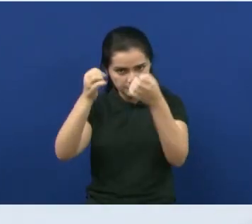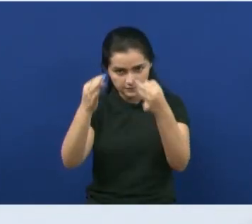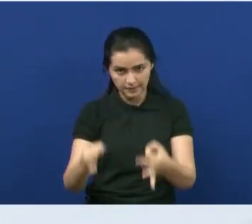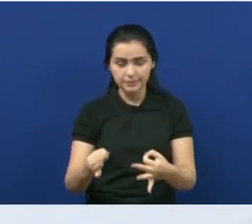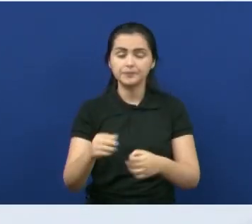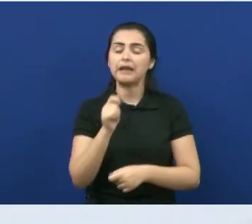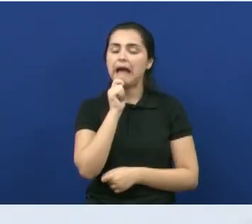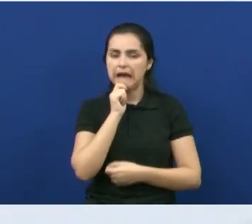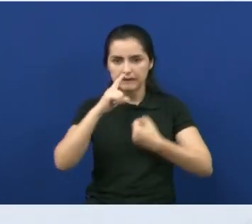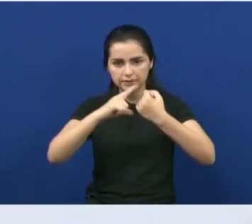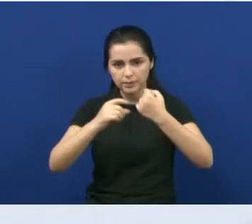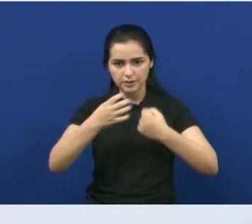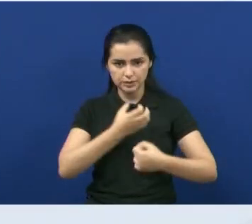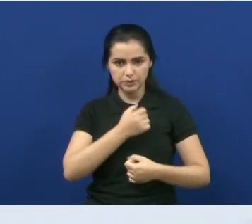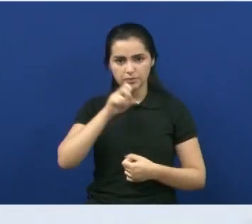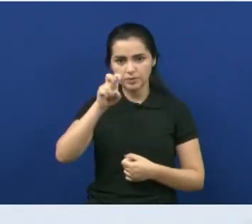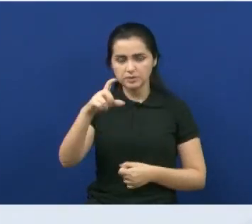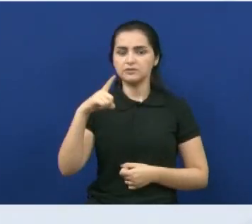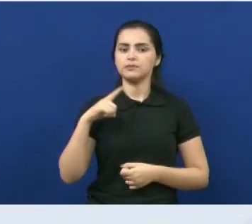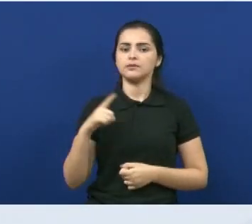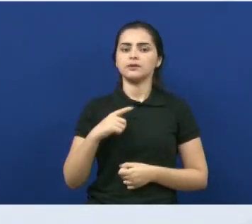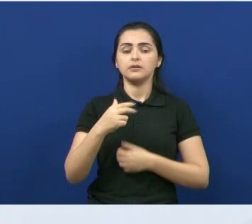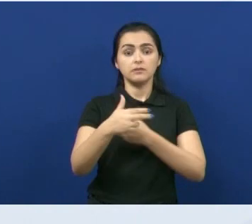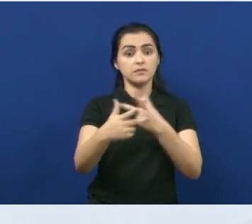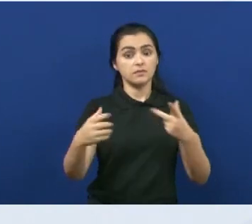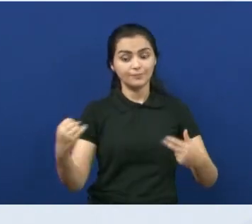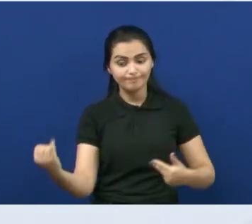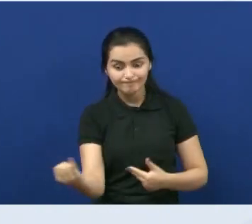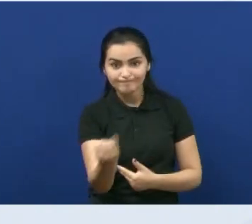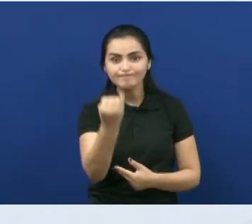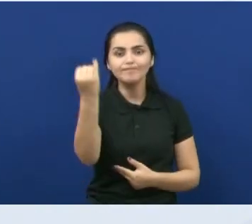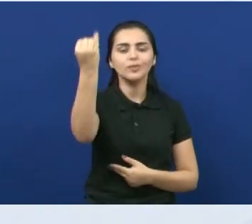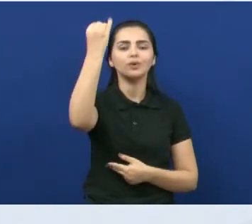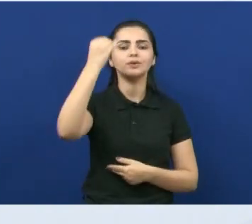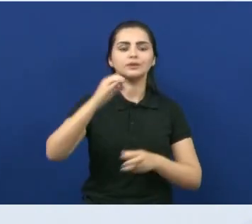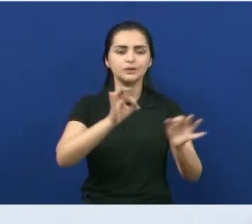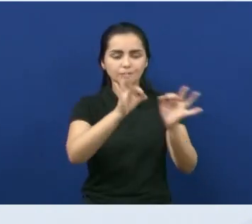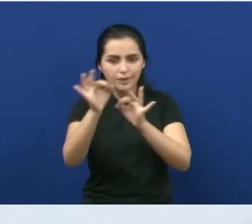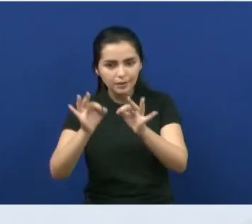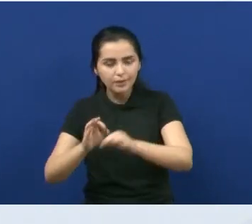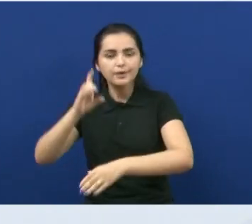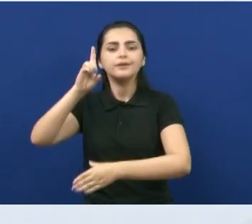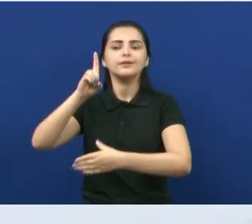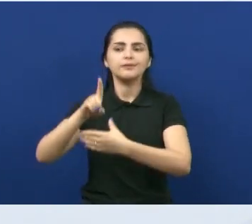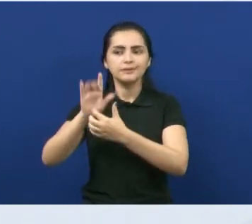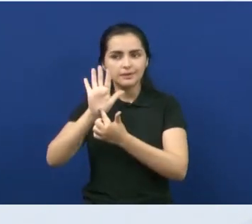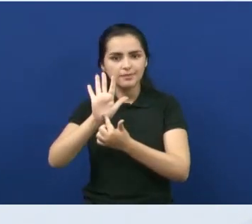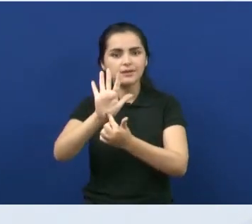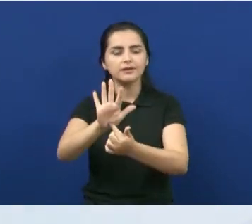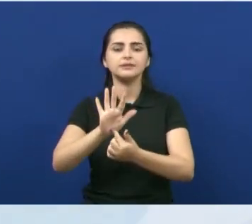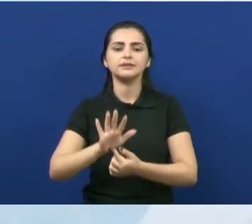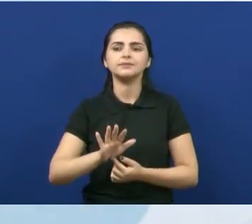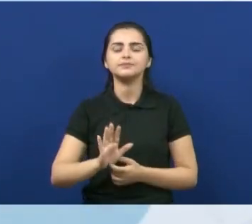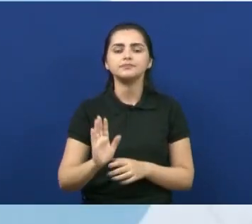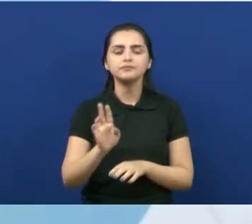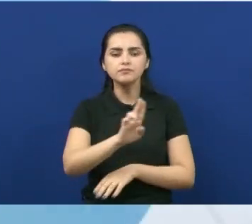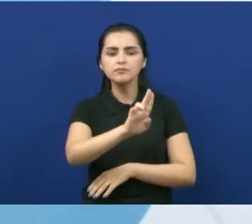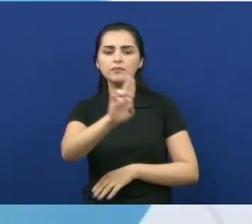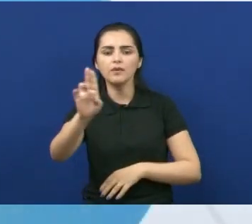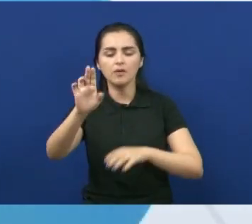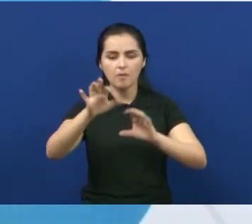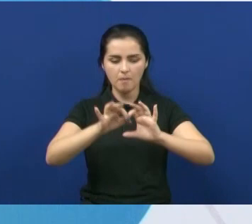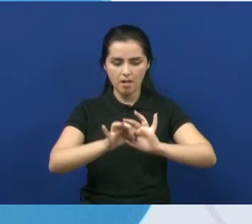artigo 5º, a gente vai ter outro elemento fundamental para que uma ordem democrática seja estabelecida. Esse elemento é chamado